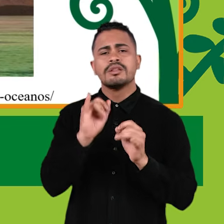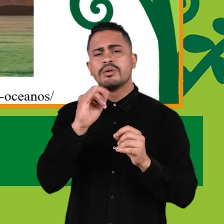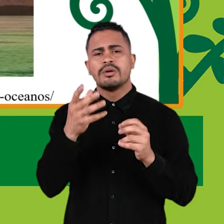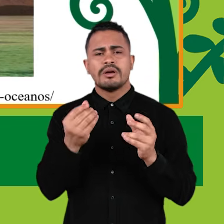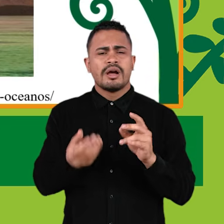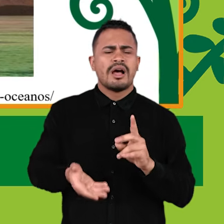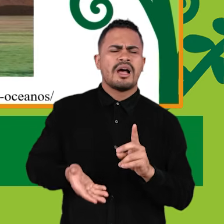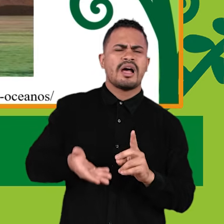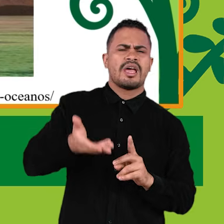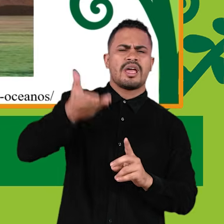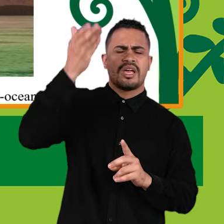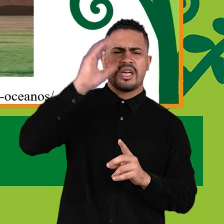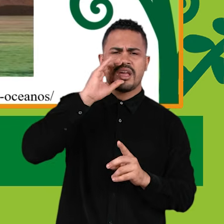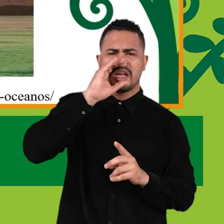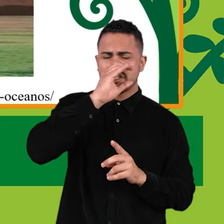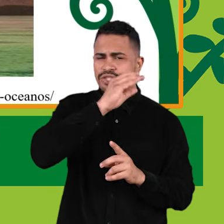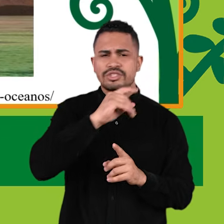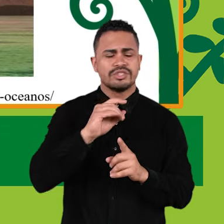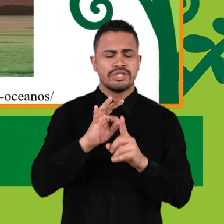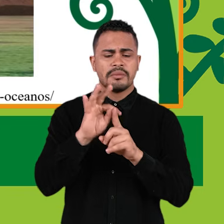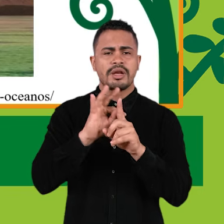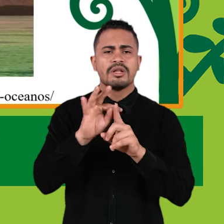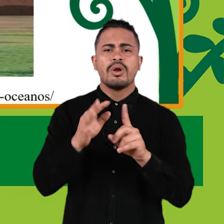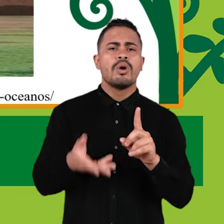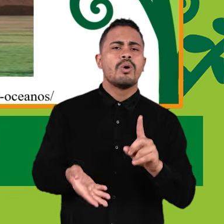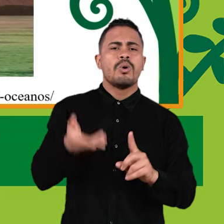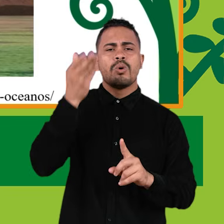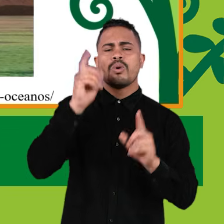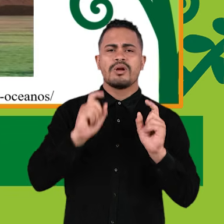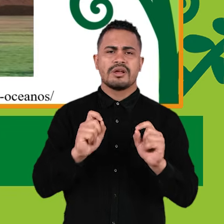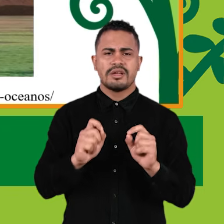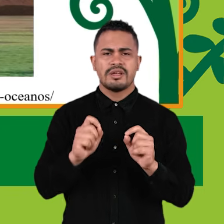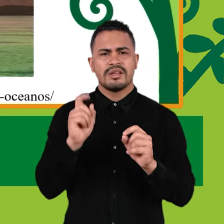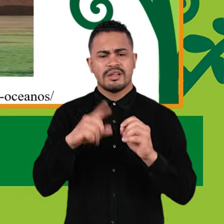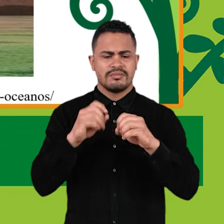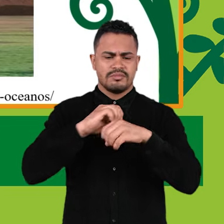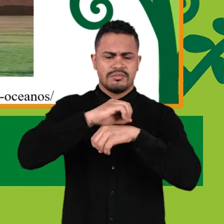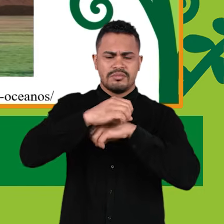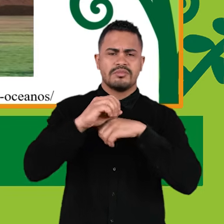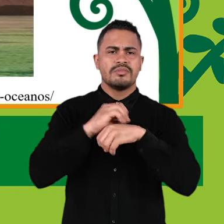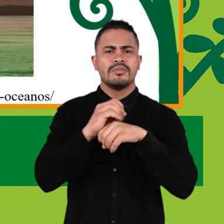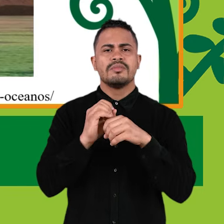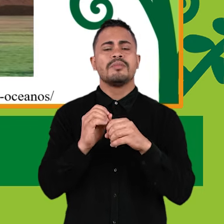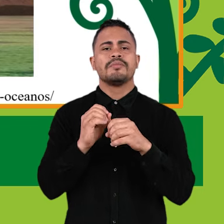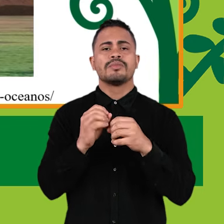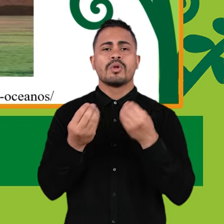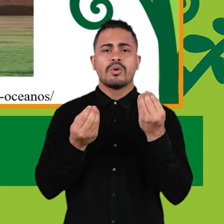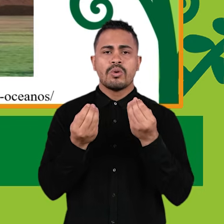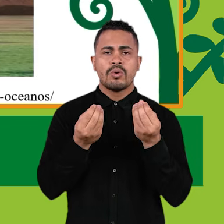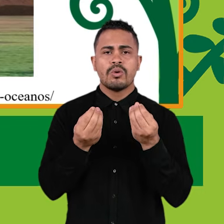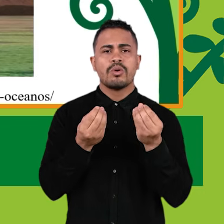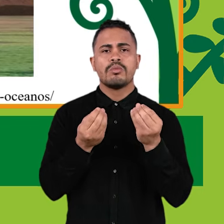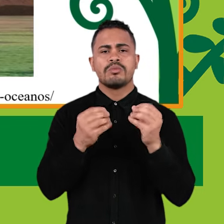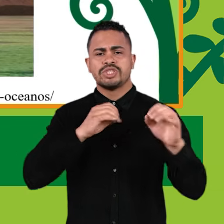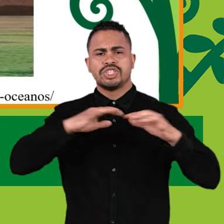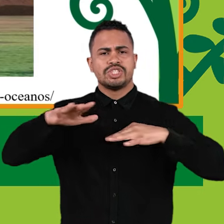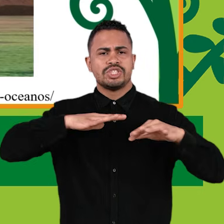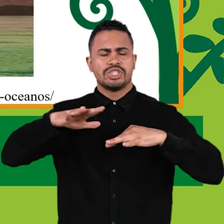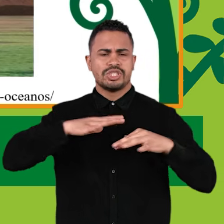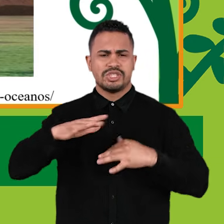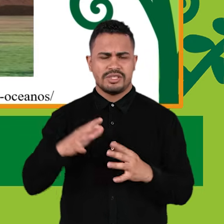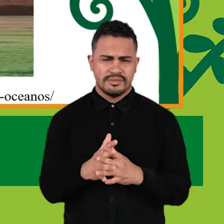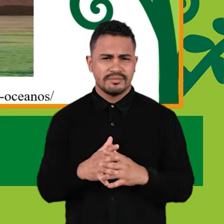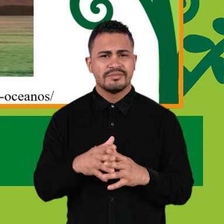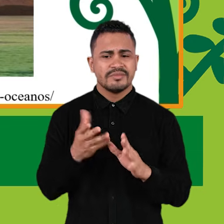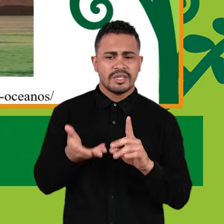altas temperaturas, o que é temperatura? Temperatura é a medida do grau de agitação das moléculas. Então, quanto maior a temperatura, mais as moléculas se agitam.